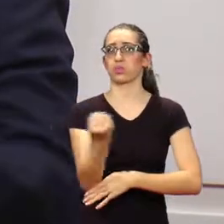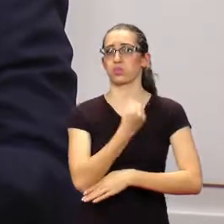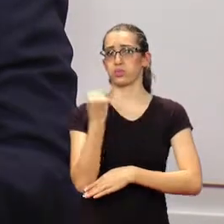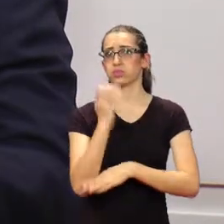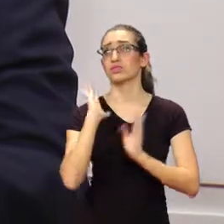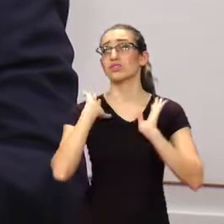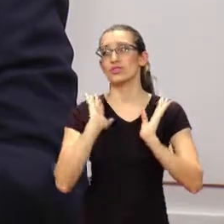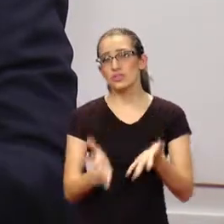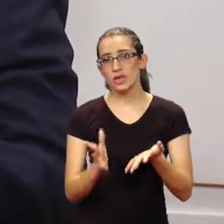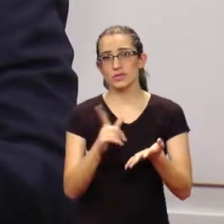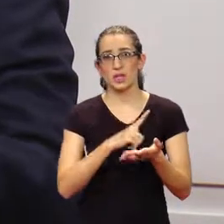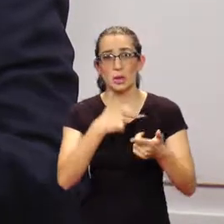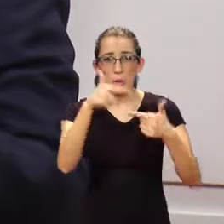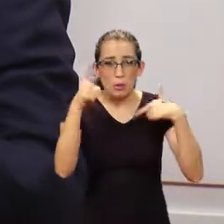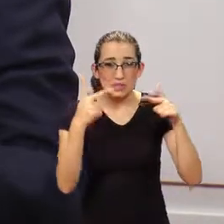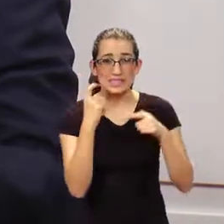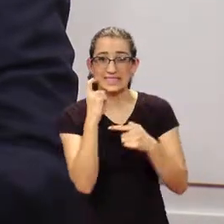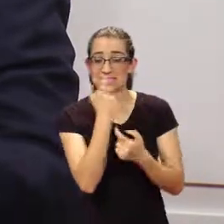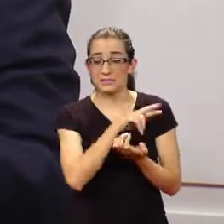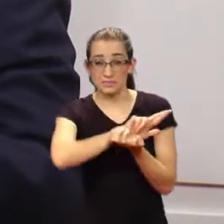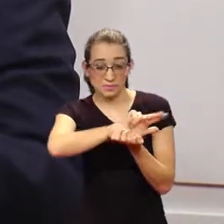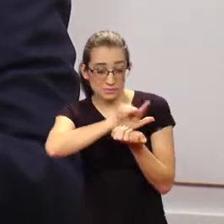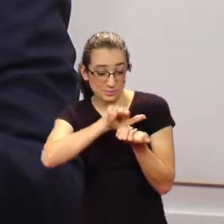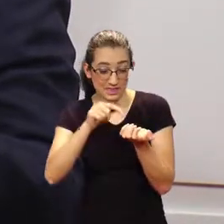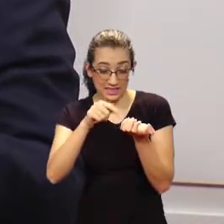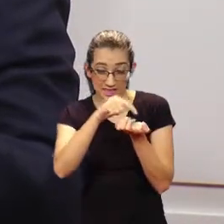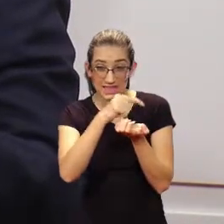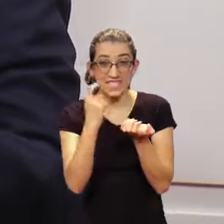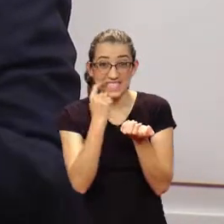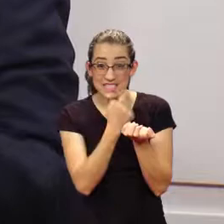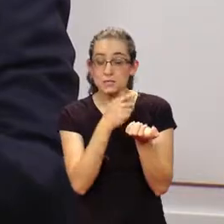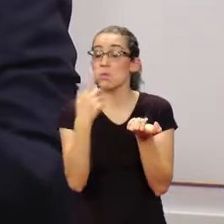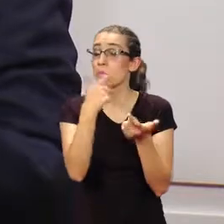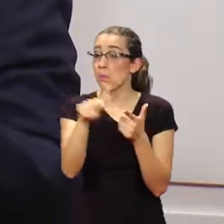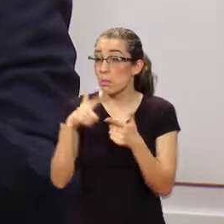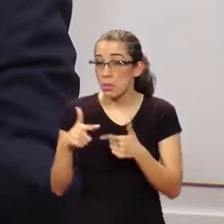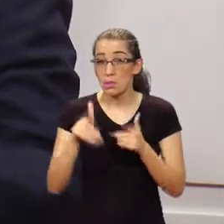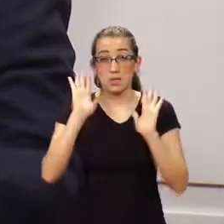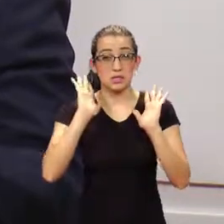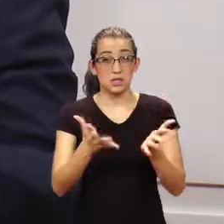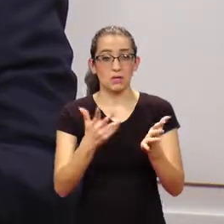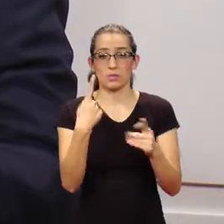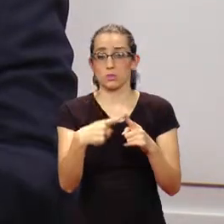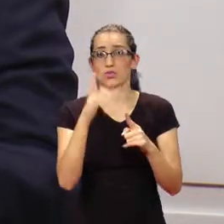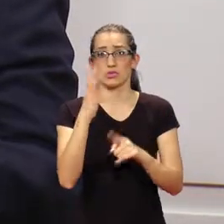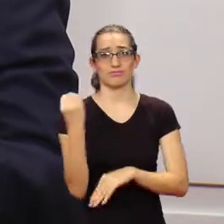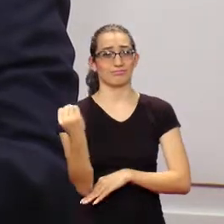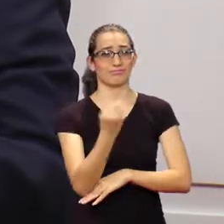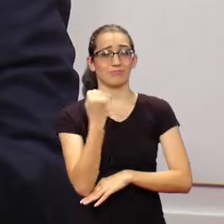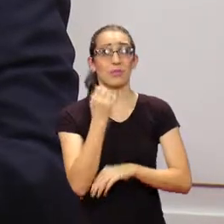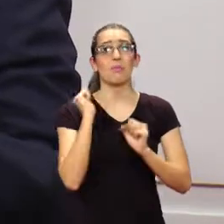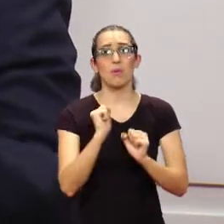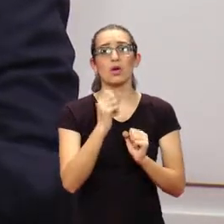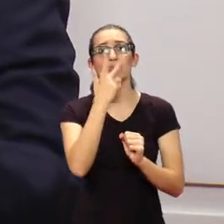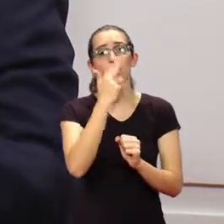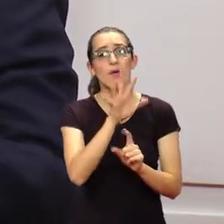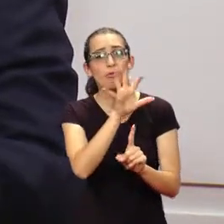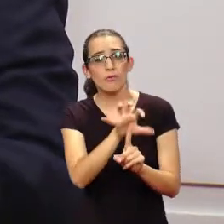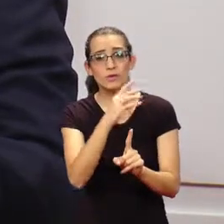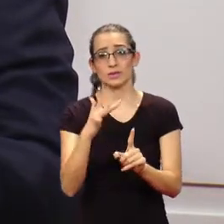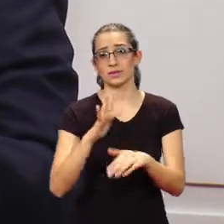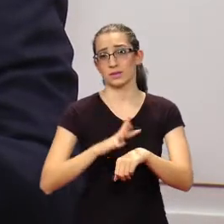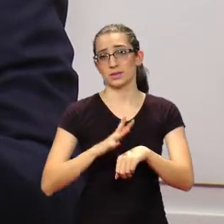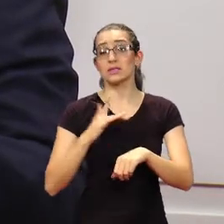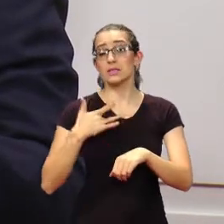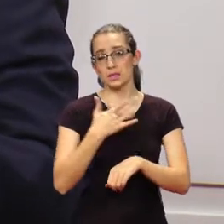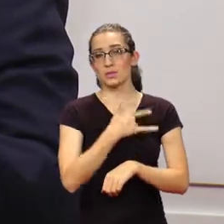agravos severos. Tem vários dentes com problema, e esse agravo, então, à medida que ele se torna mais severo, ele pode comprometer a